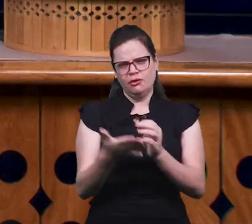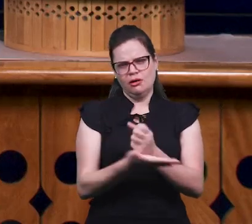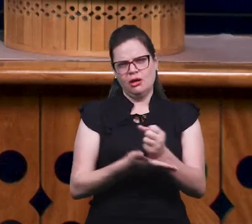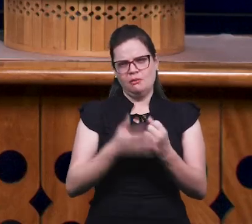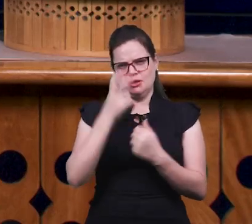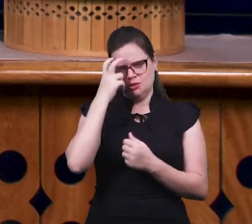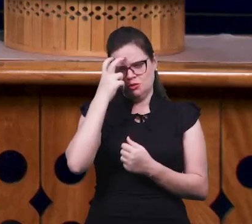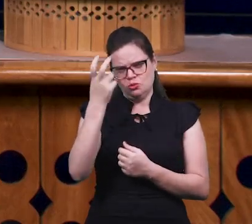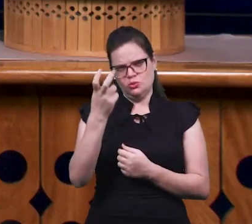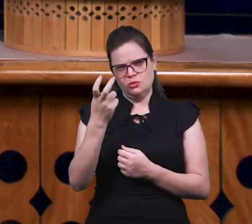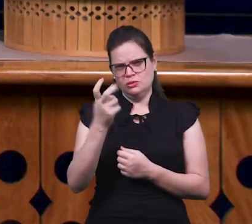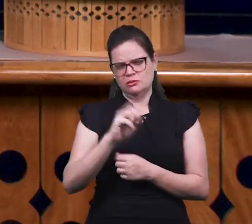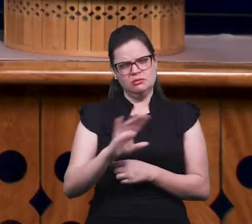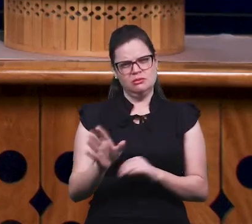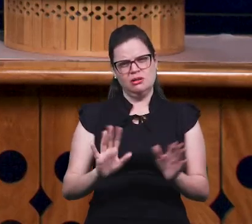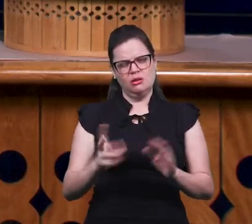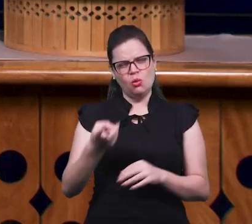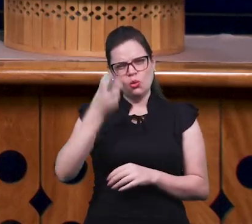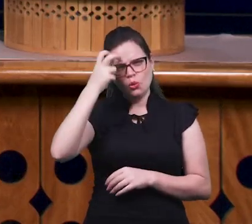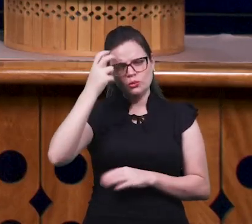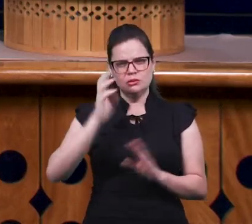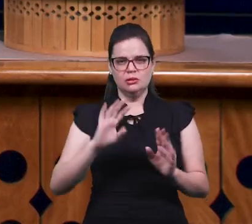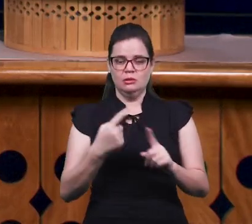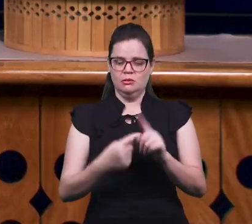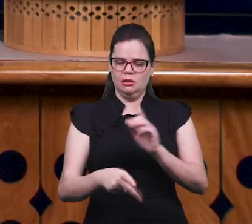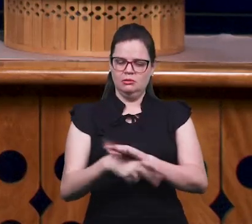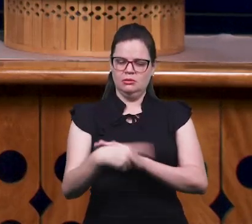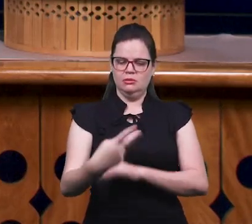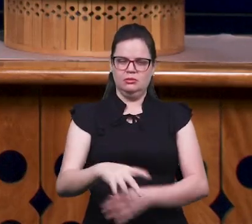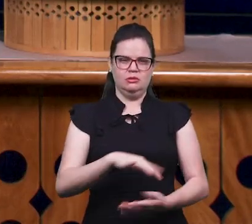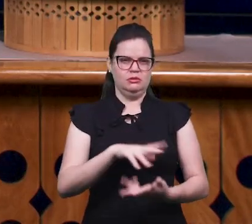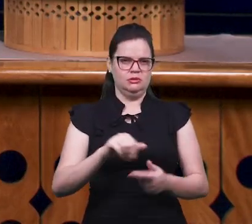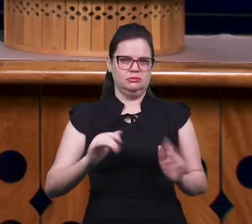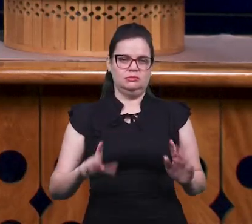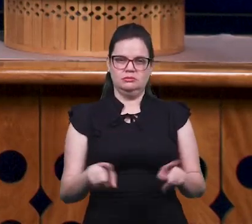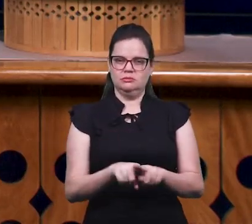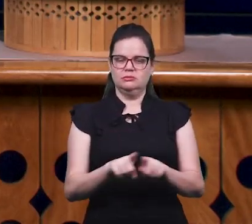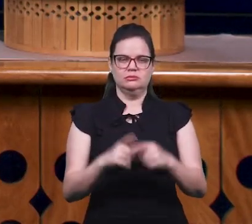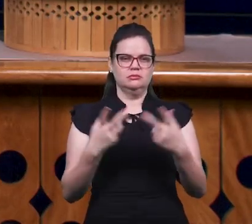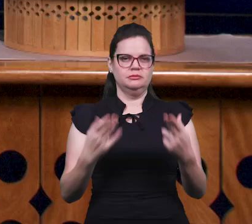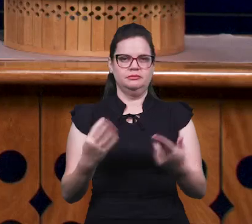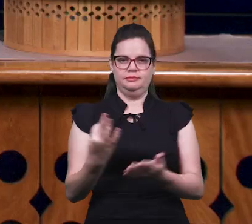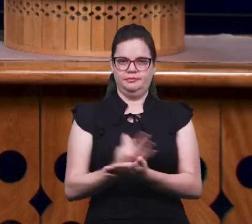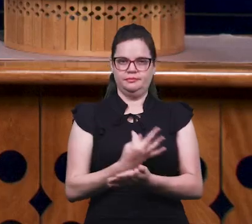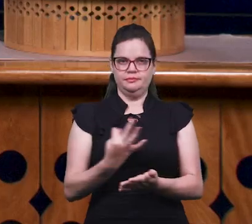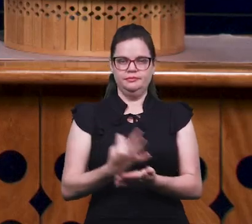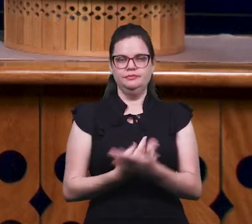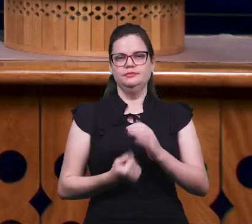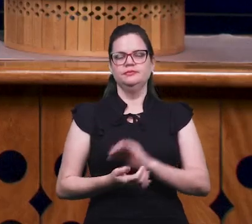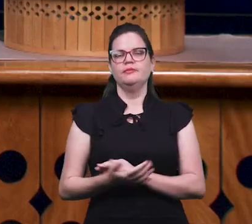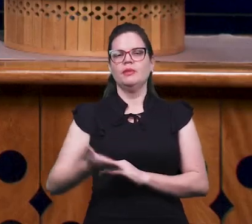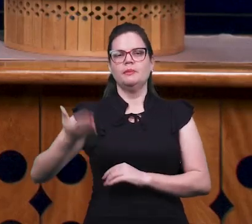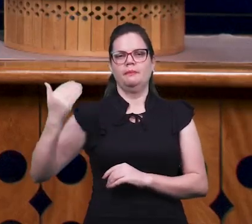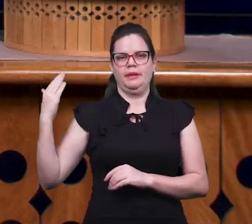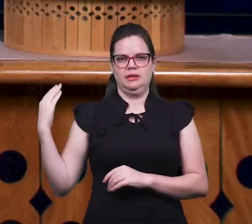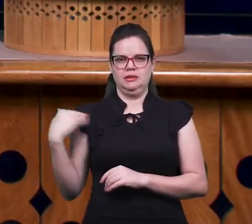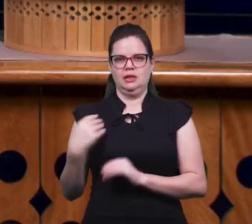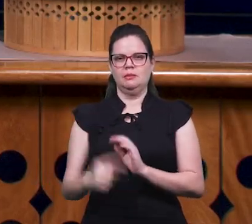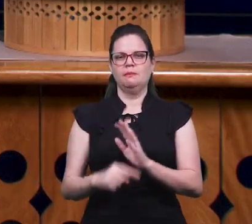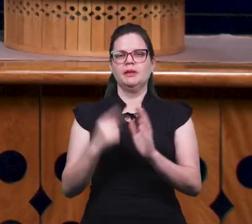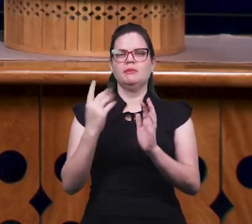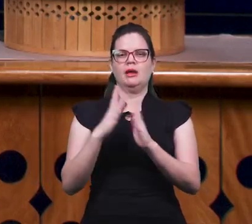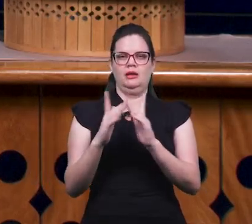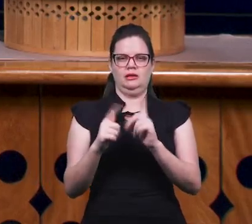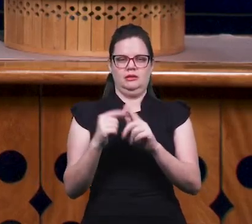da terra, fica na terra mesmo. Teologia, mesma coisa. A igreja primitiva, nós tínhamos alguns que